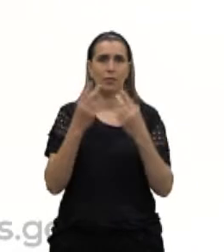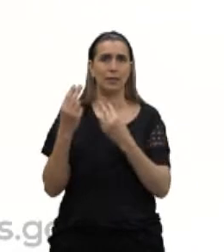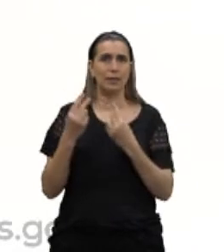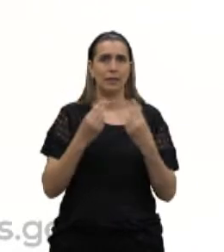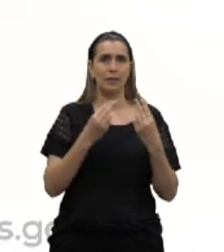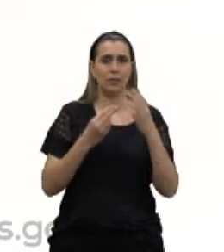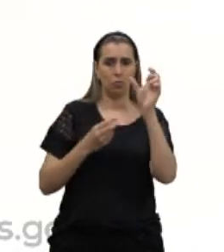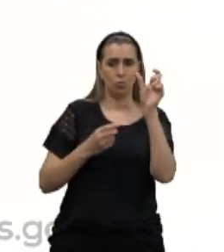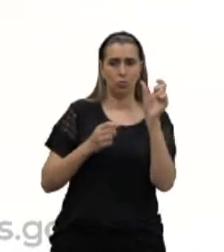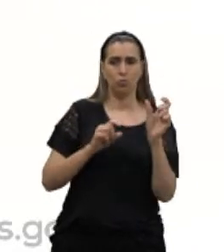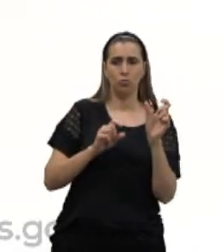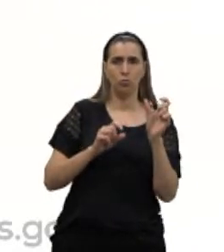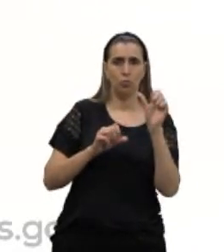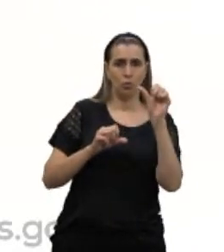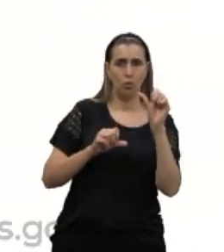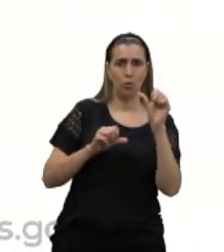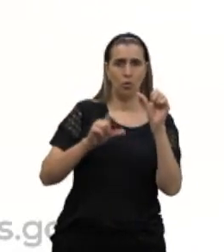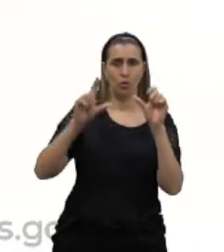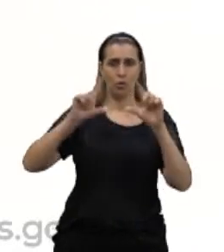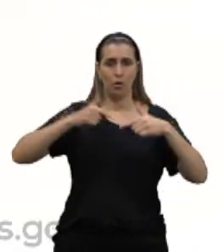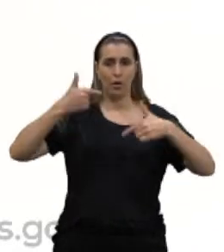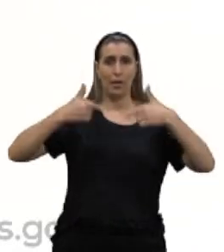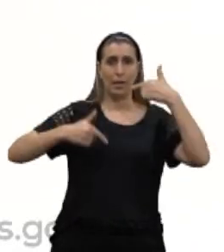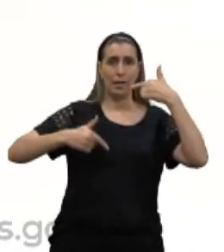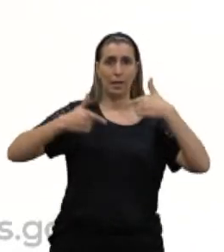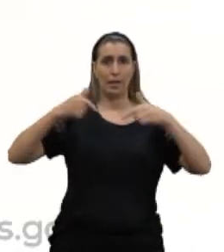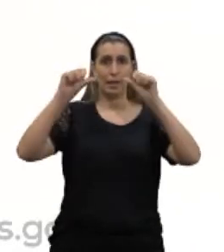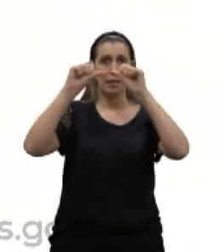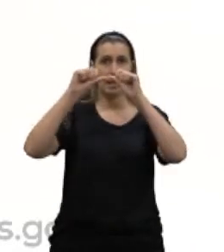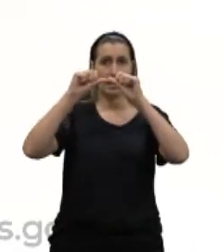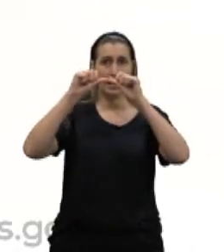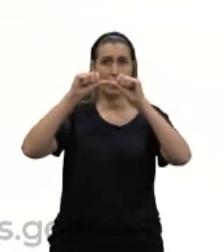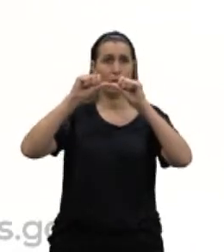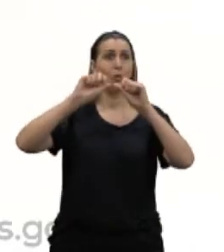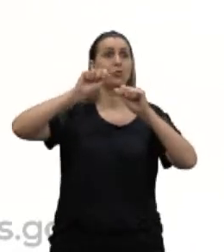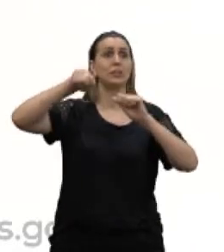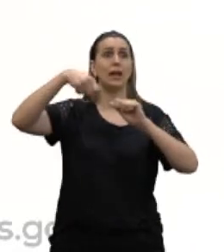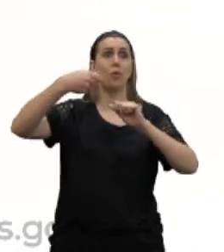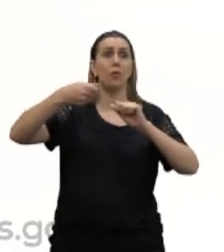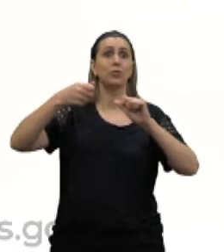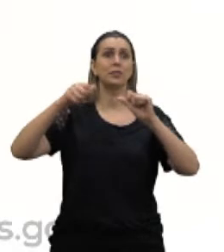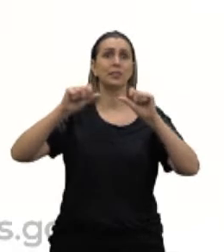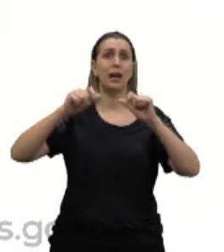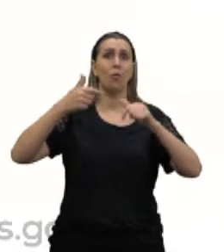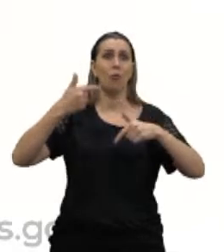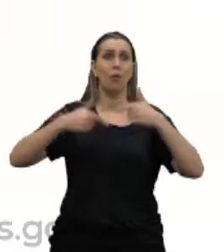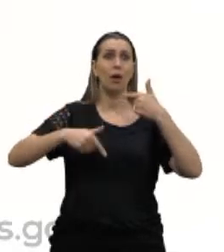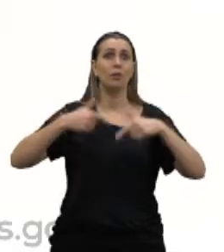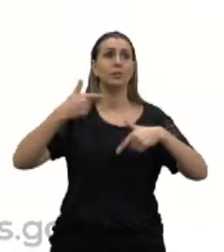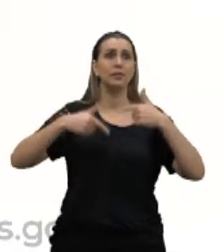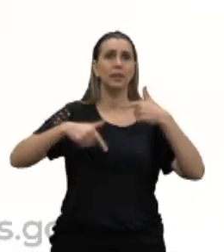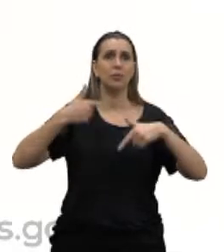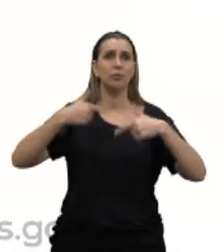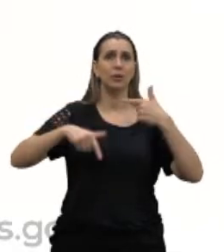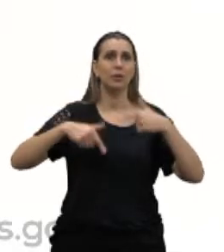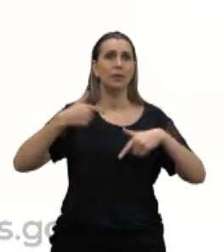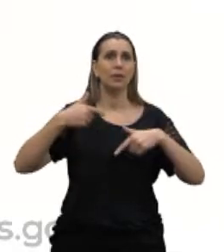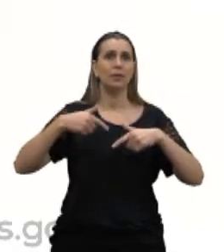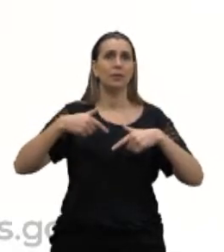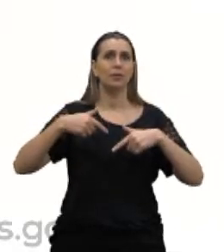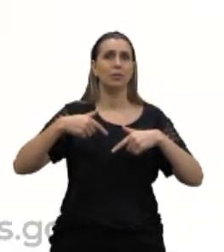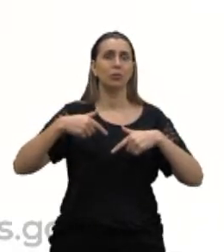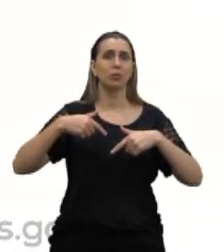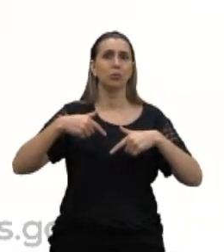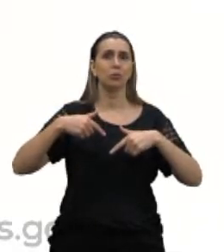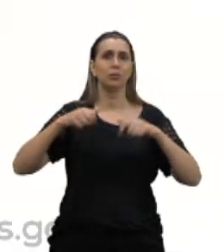de um lado e do outro. Uhum. Ele é simétrico. É simétrico. Né? Então, a gente tem ali uma repetição idêntica de um